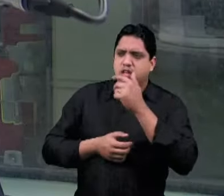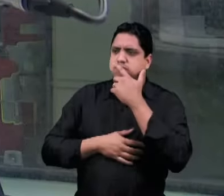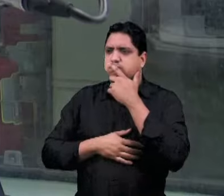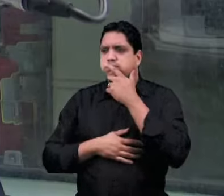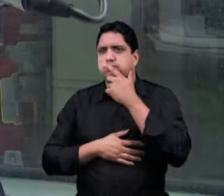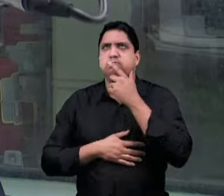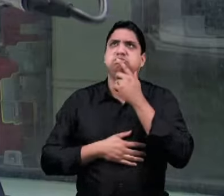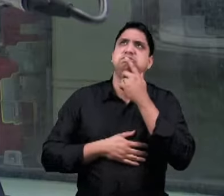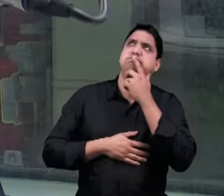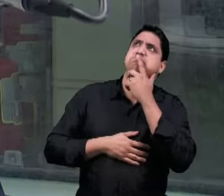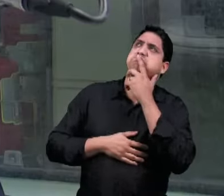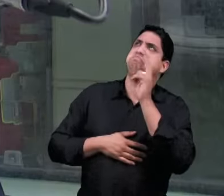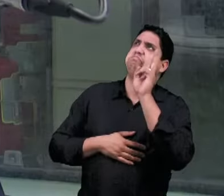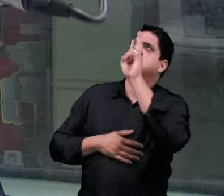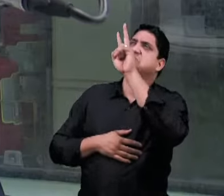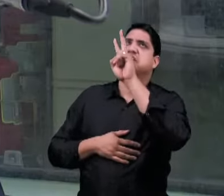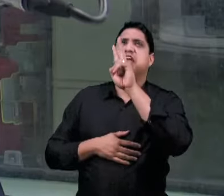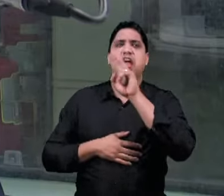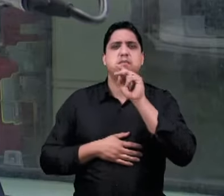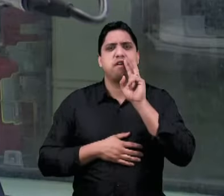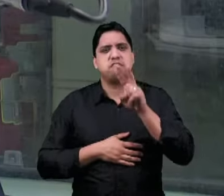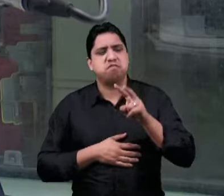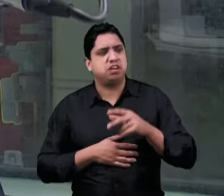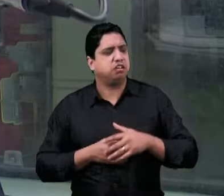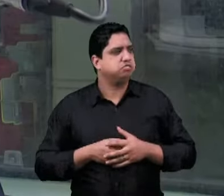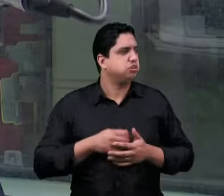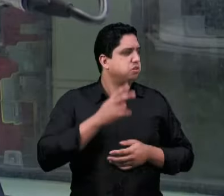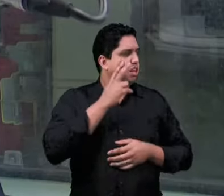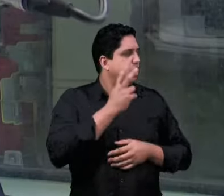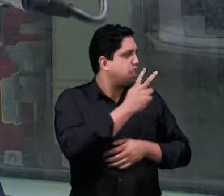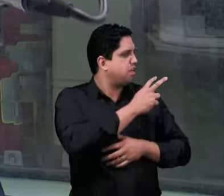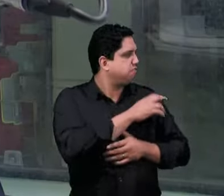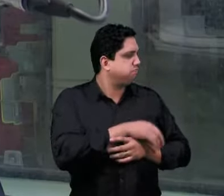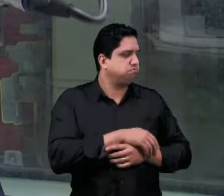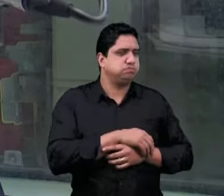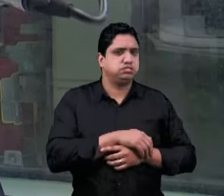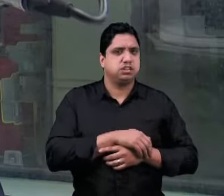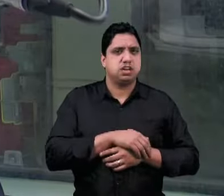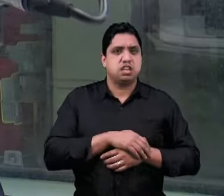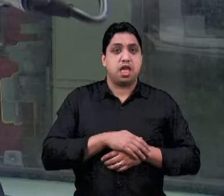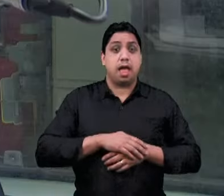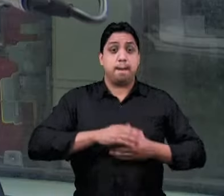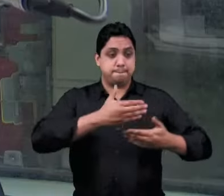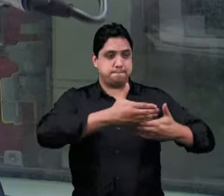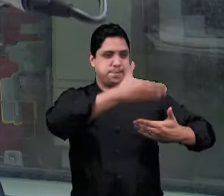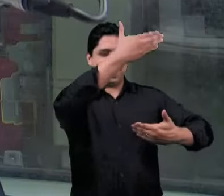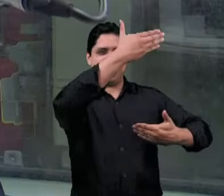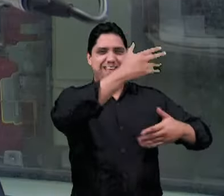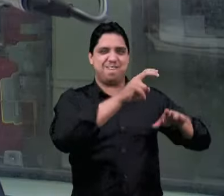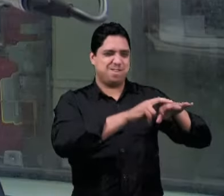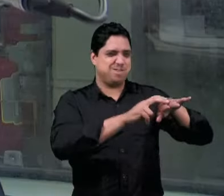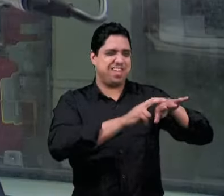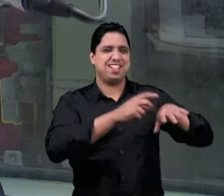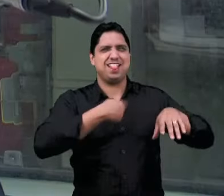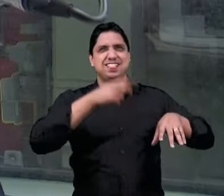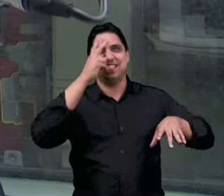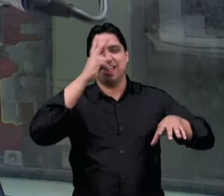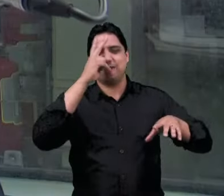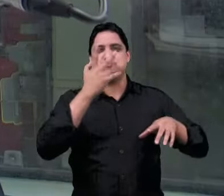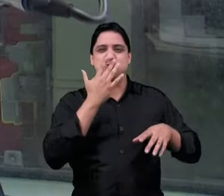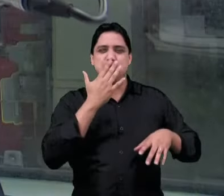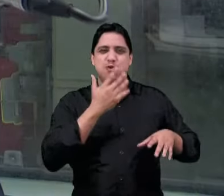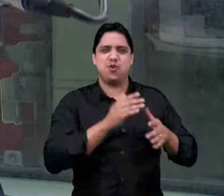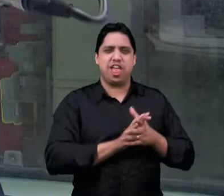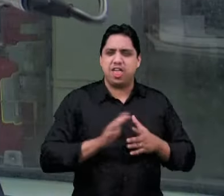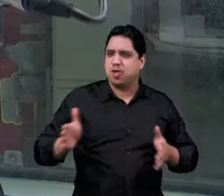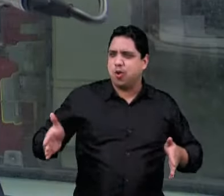teto, olhava para frente onde estava o púlpito, aquela parede chapiscada verde, olhava nas laterais, falei, meu Deus,